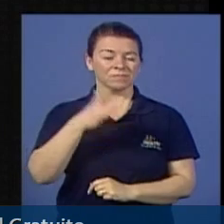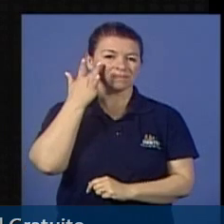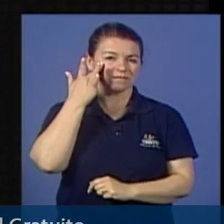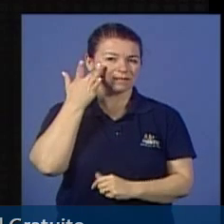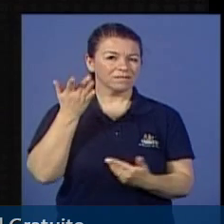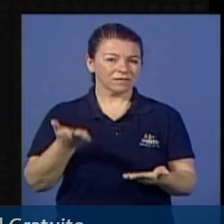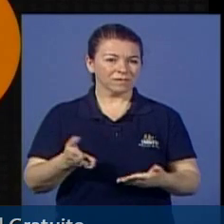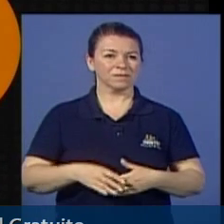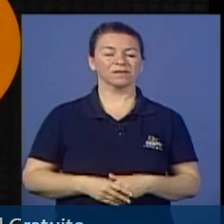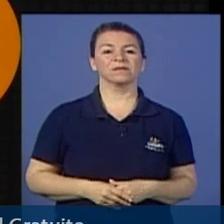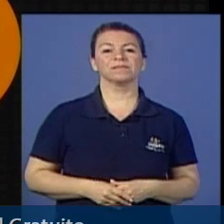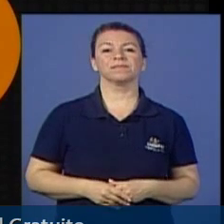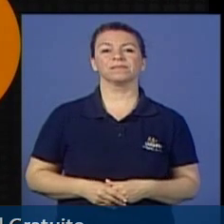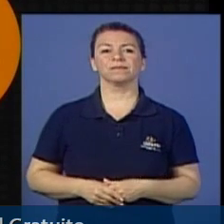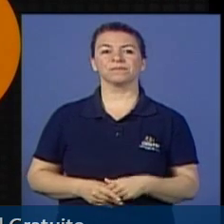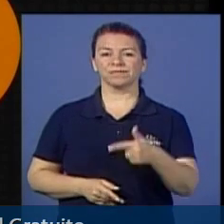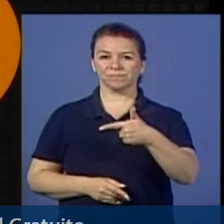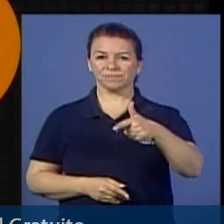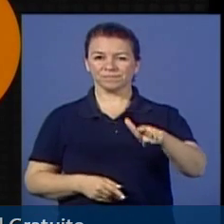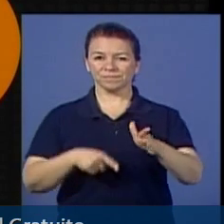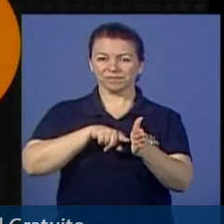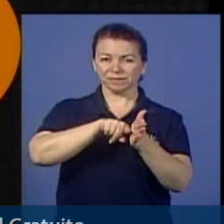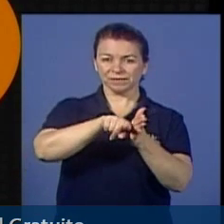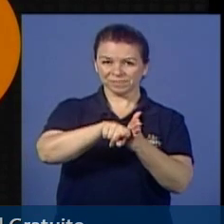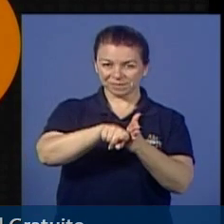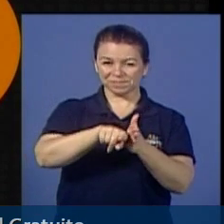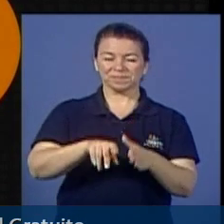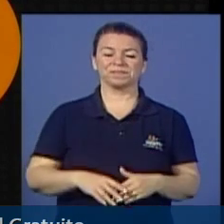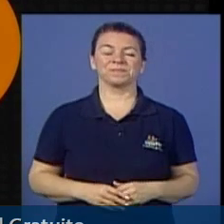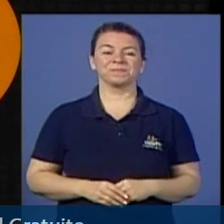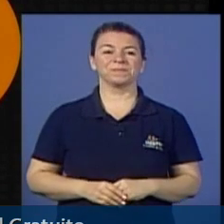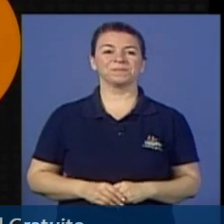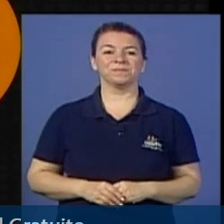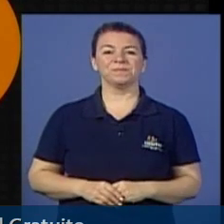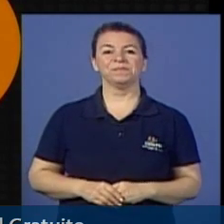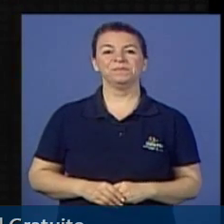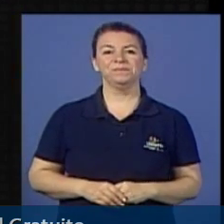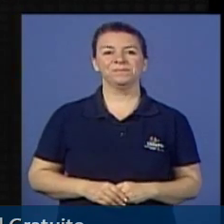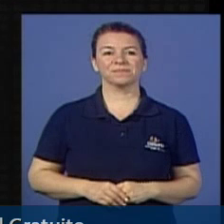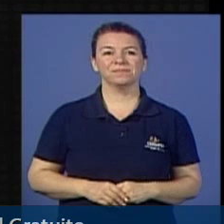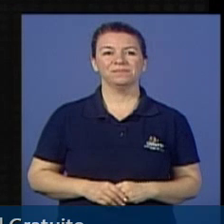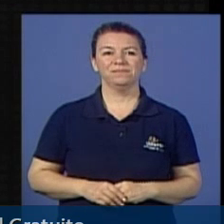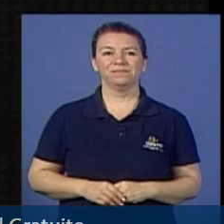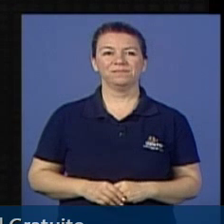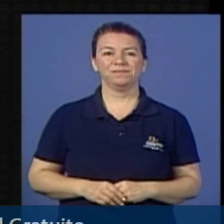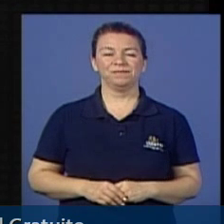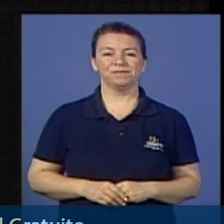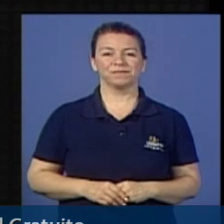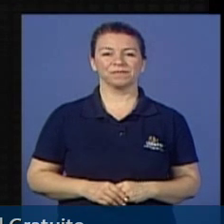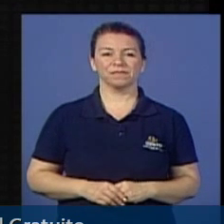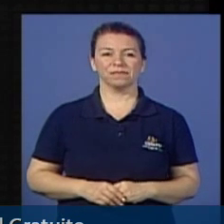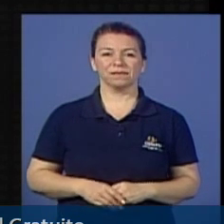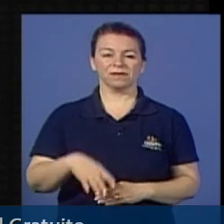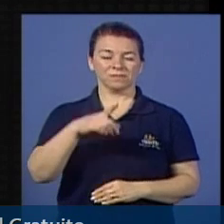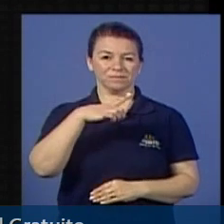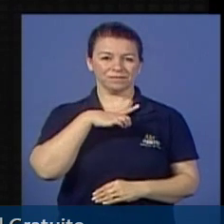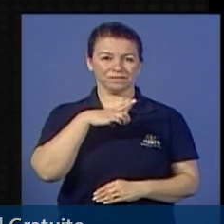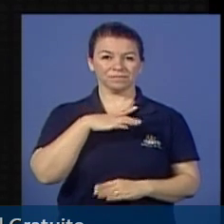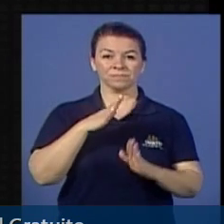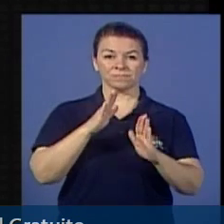Adiante. Vamos para a nossa próxima questã. Emissiva. Questã está ótima. Questã. Então, vejam. Nós temos